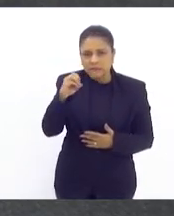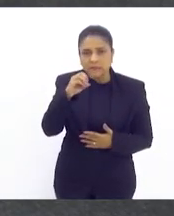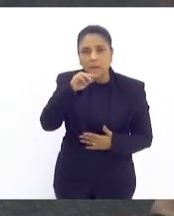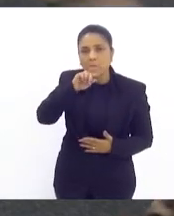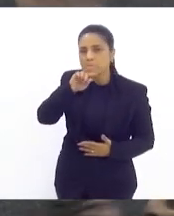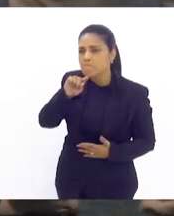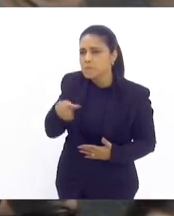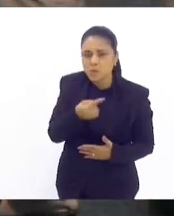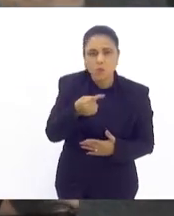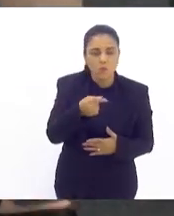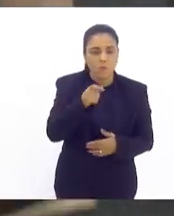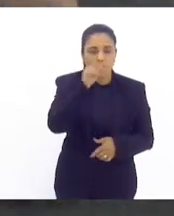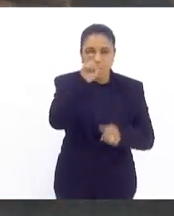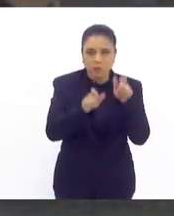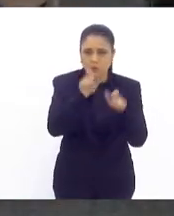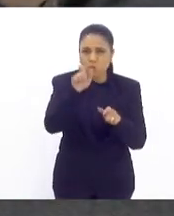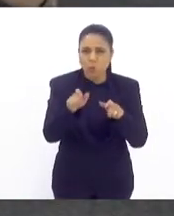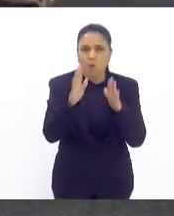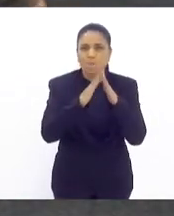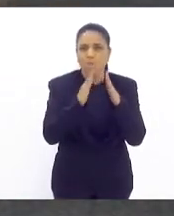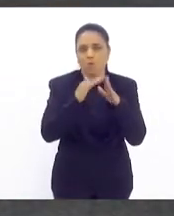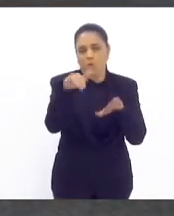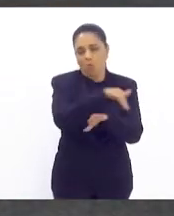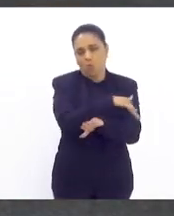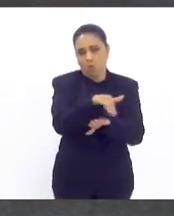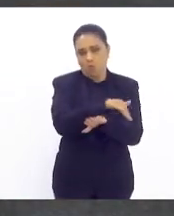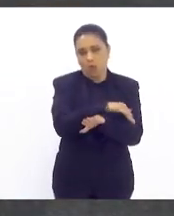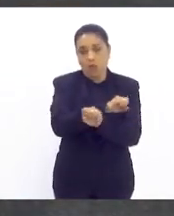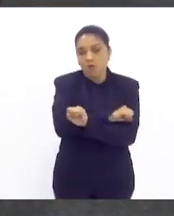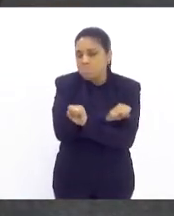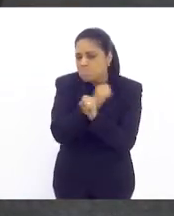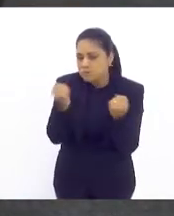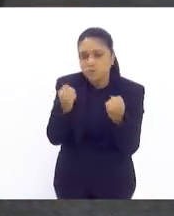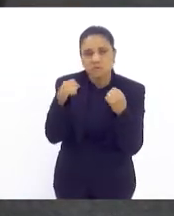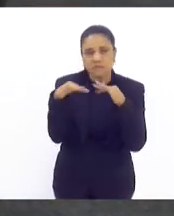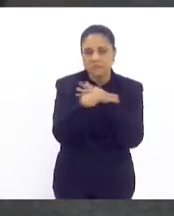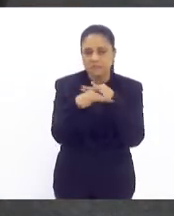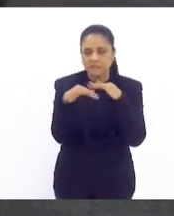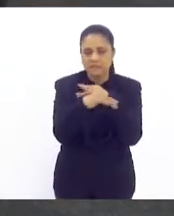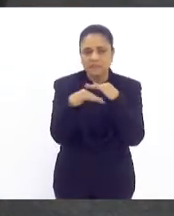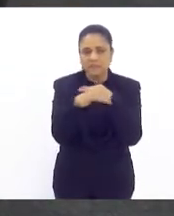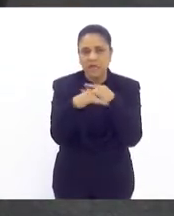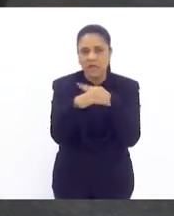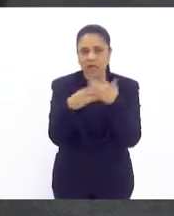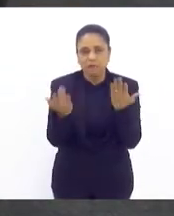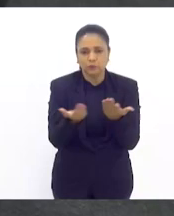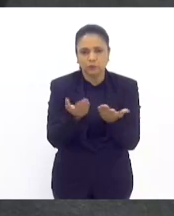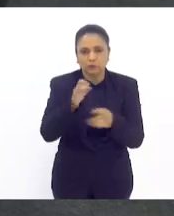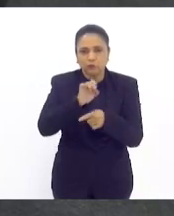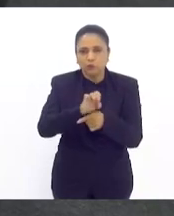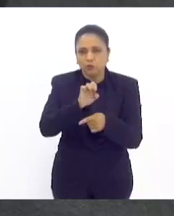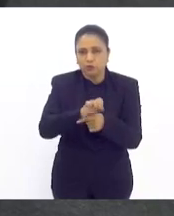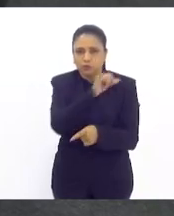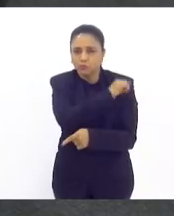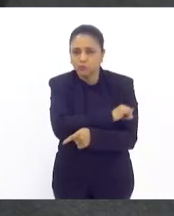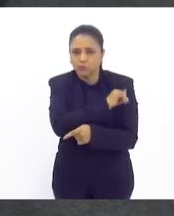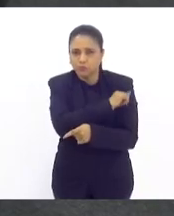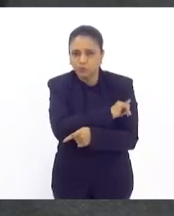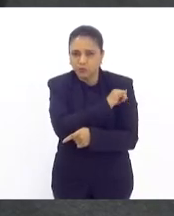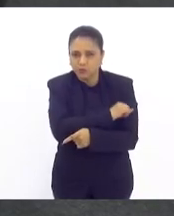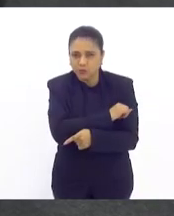rua é impossível a gente passar numa cidade da região metropolitana do Estado do Rio de Janeiro